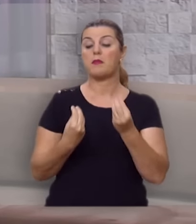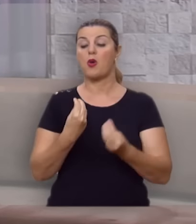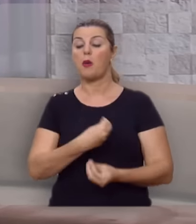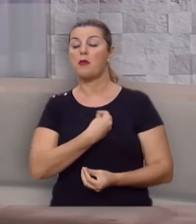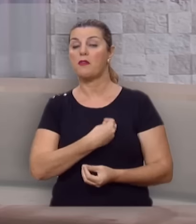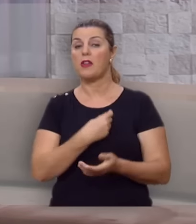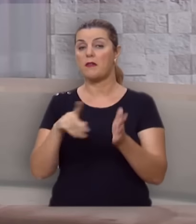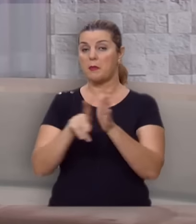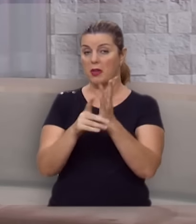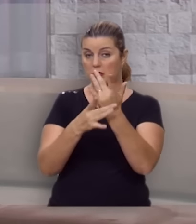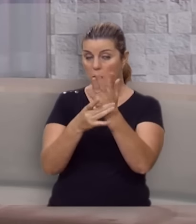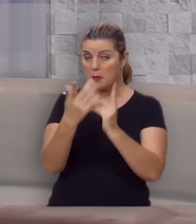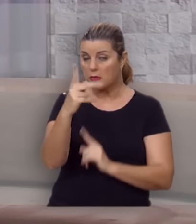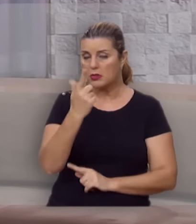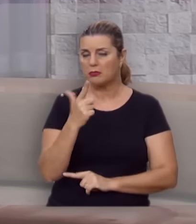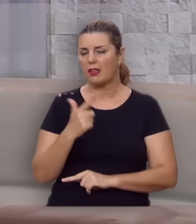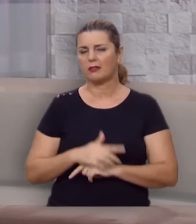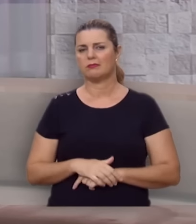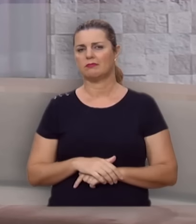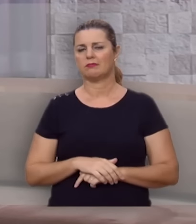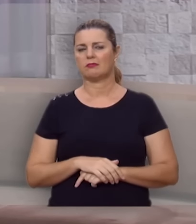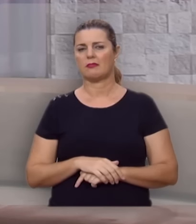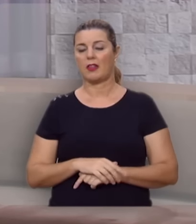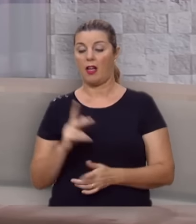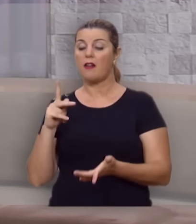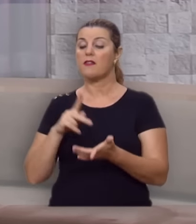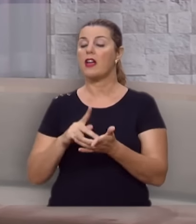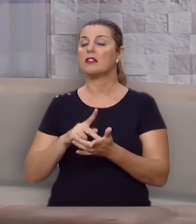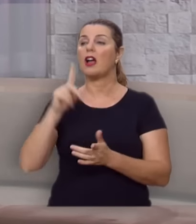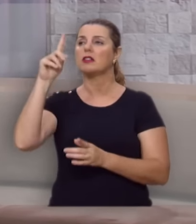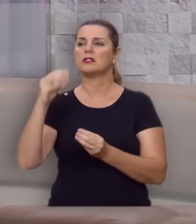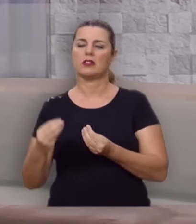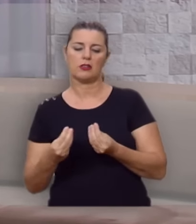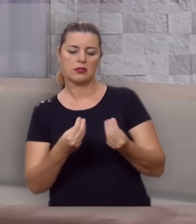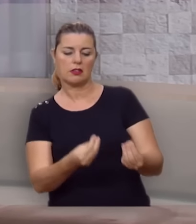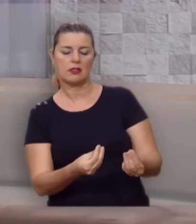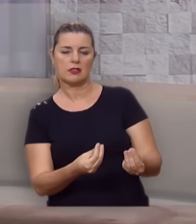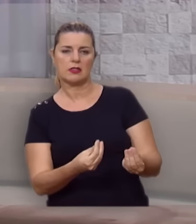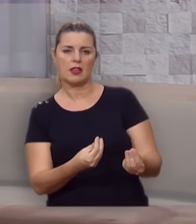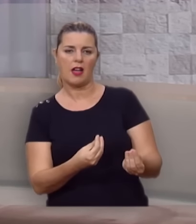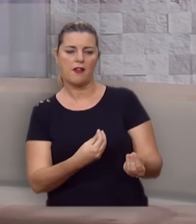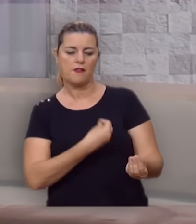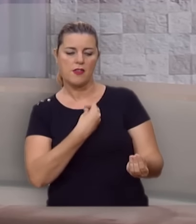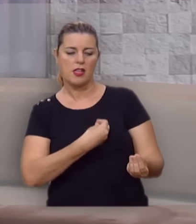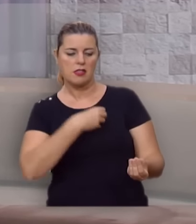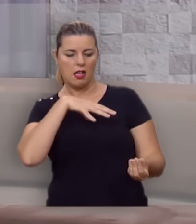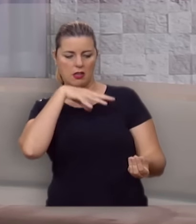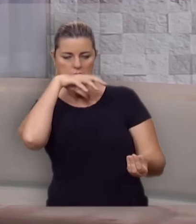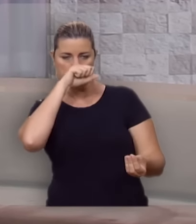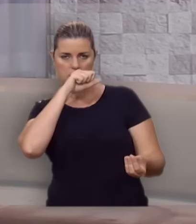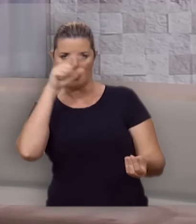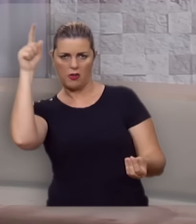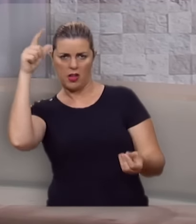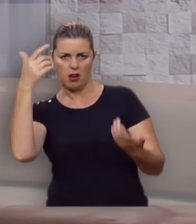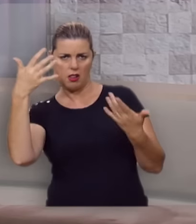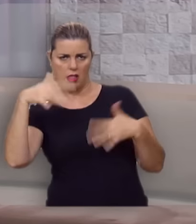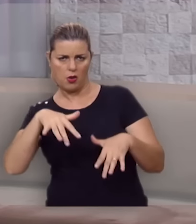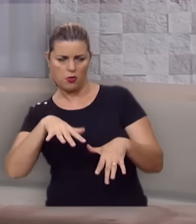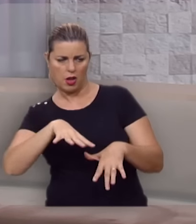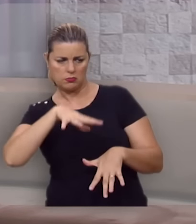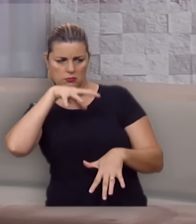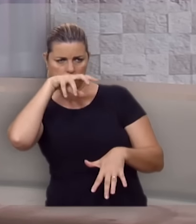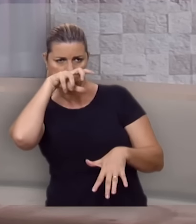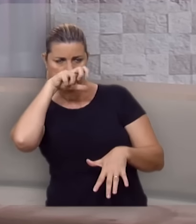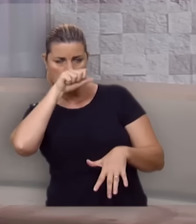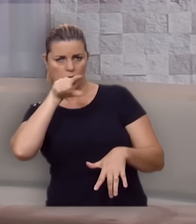sua vida não estão nas suas mãos. Na verdade, é Deus quem dá a você a vida e a respiração. Se Ele fechar a torneira